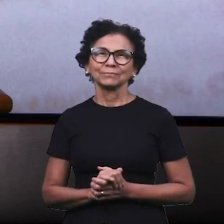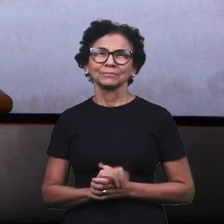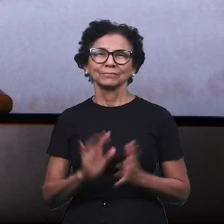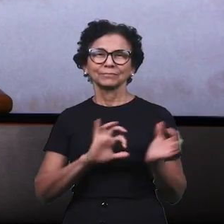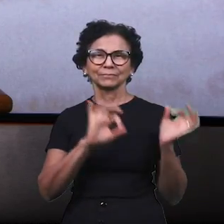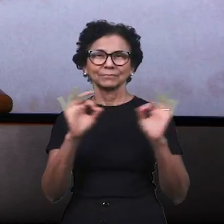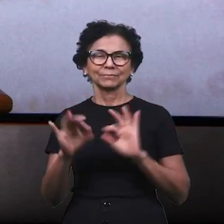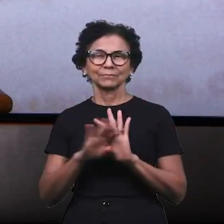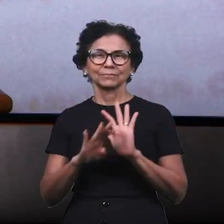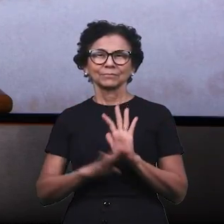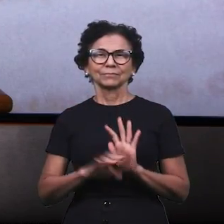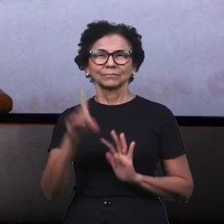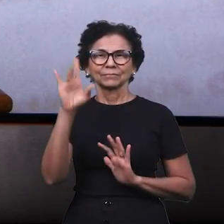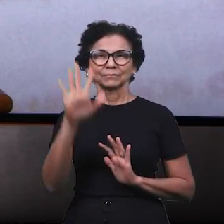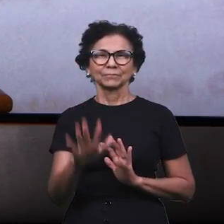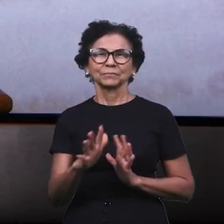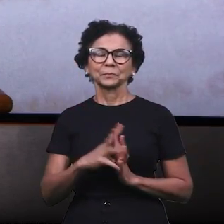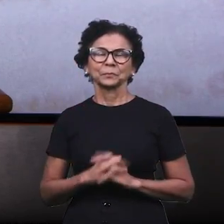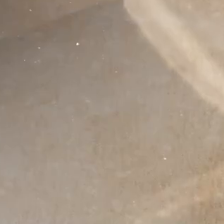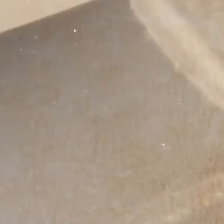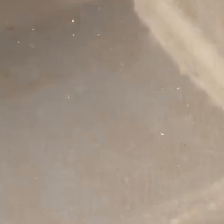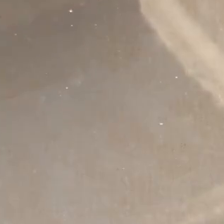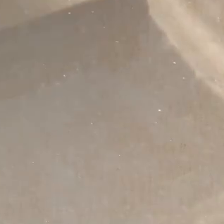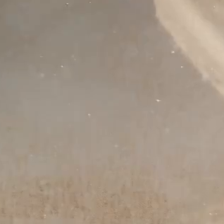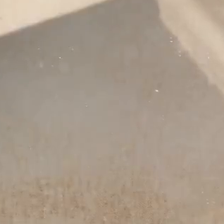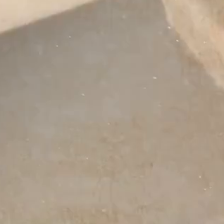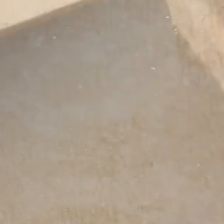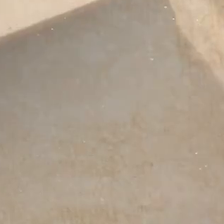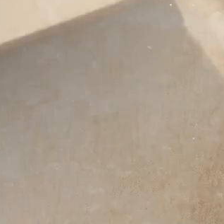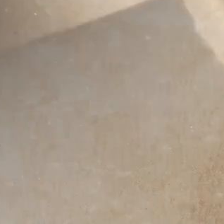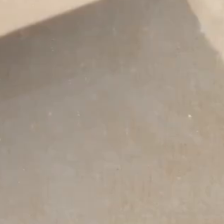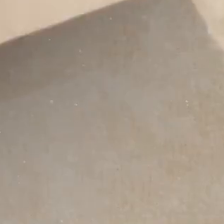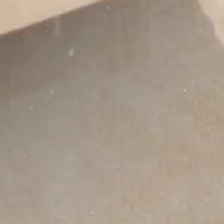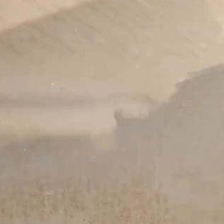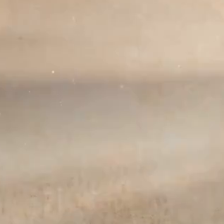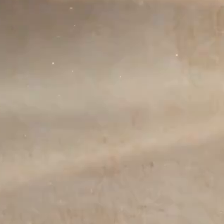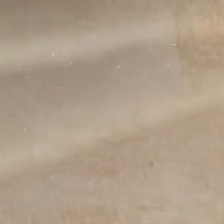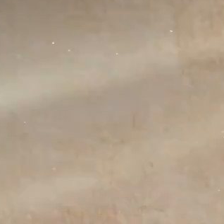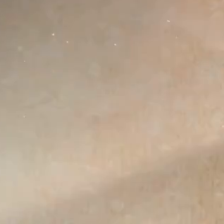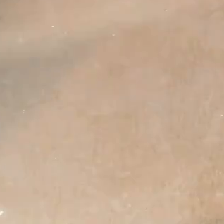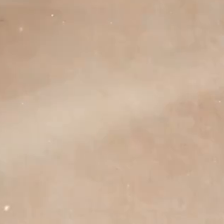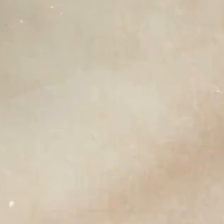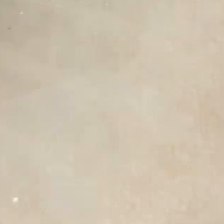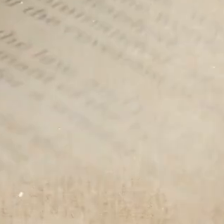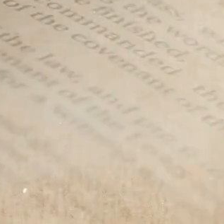jornada. Que Deus o abençoe.